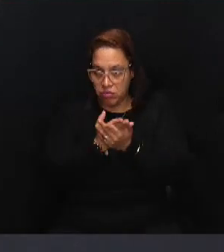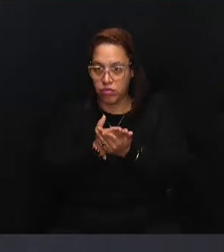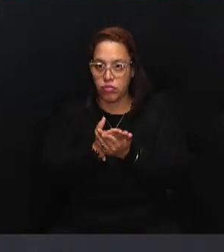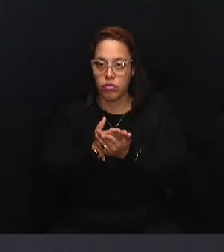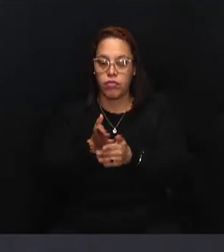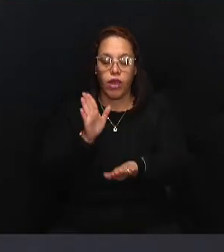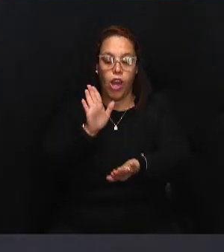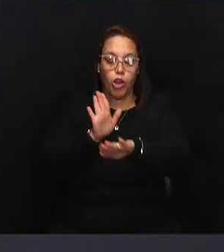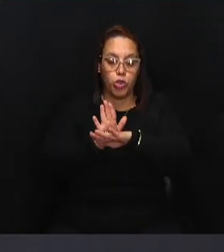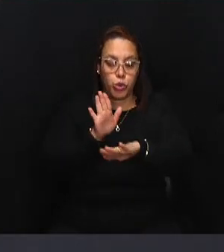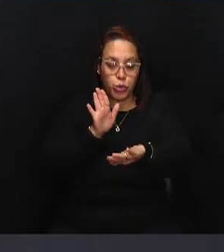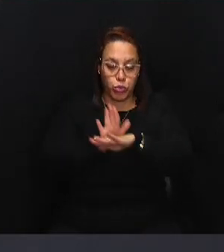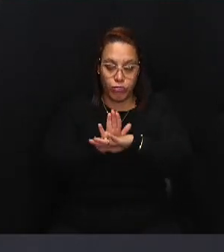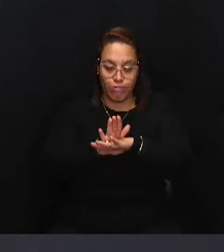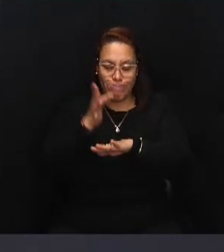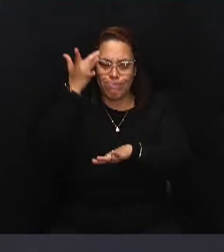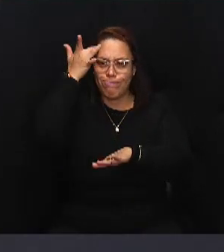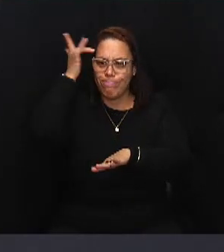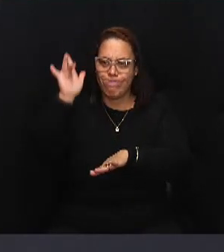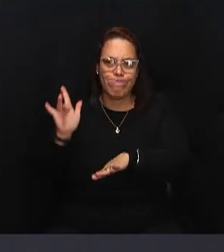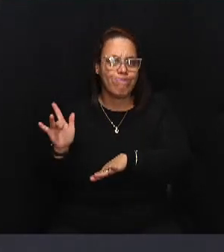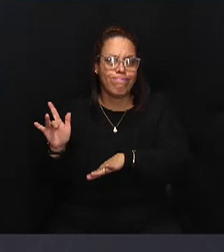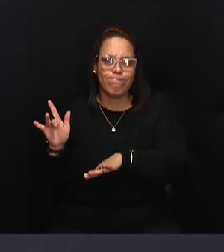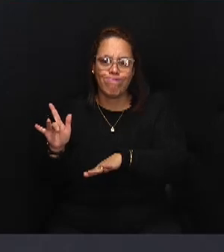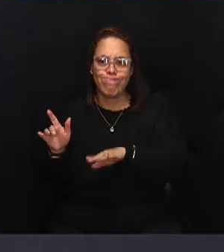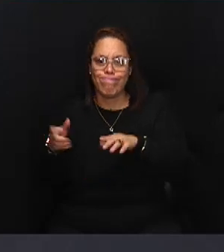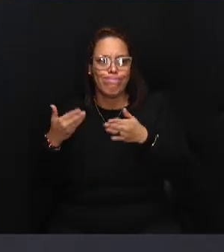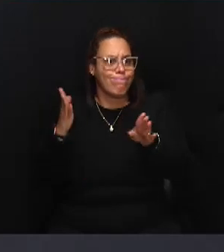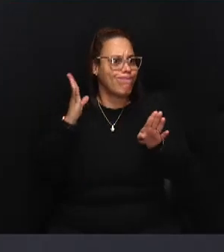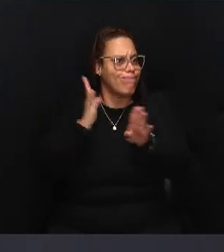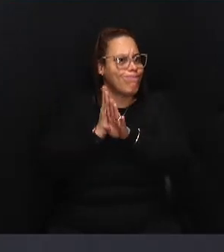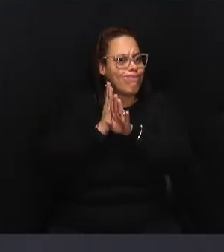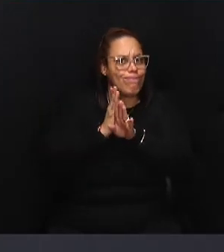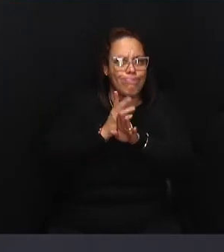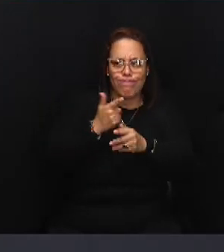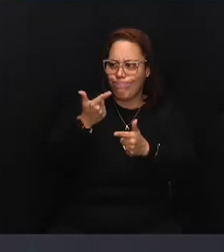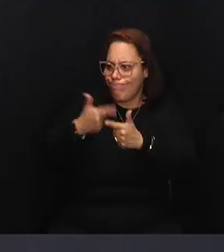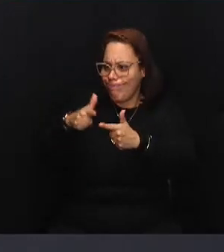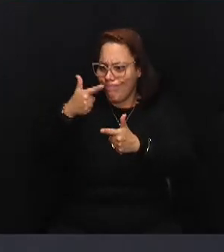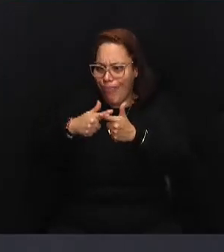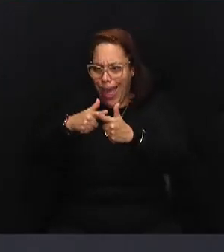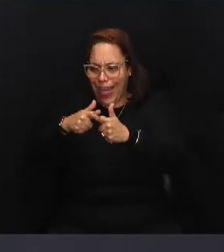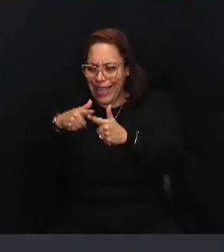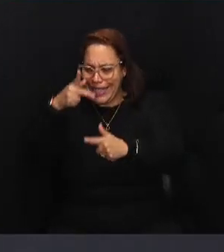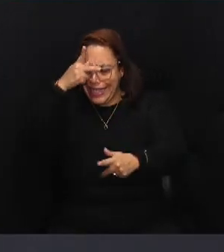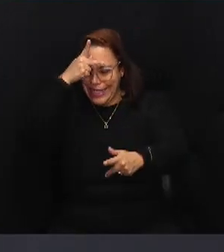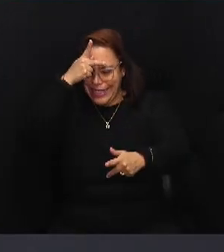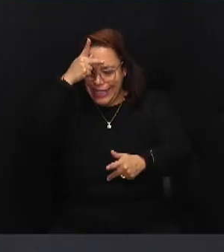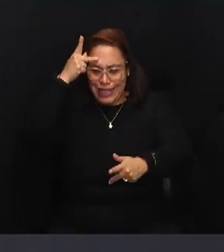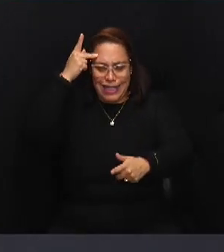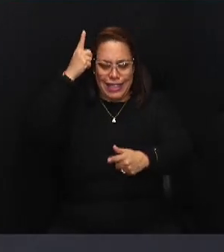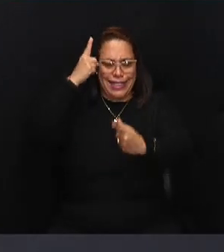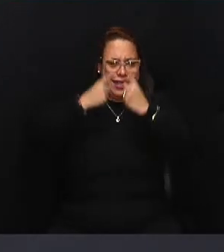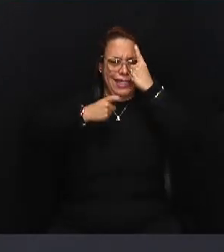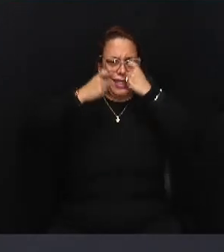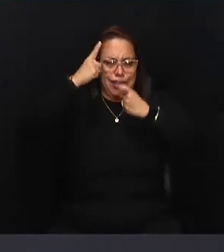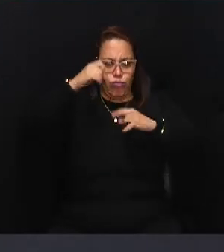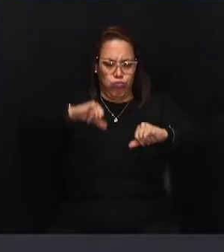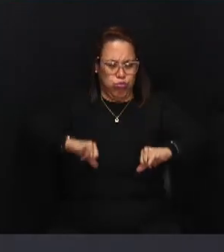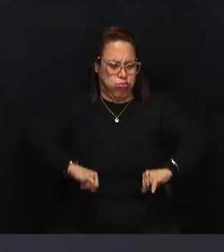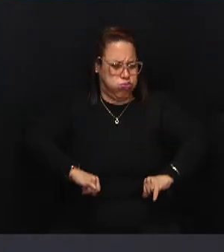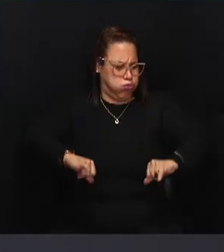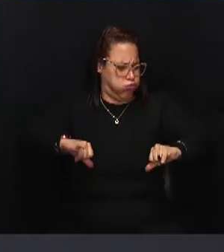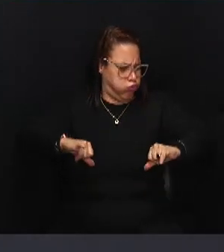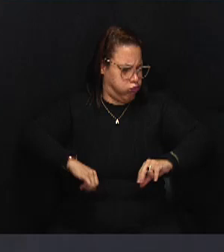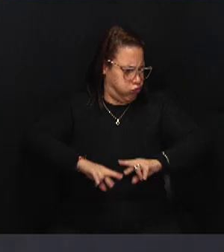ajuda para muita gente aí que não sabe a quem recorrer quando depara com um problema de violência contra o idoso, e nós demos ali